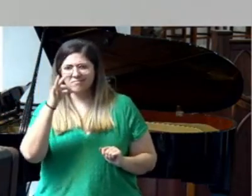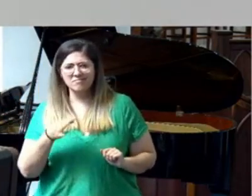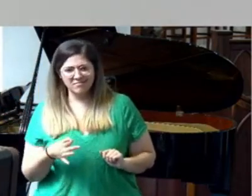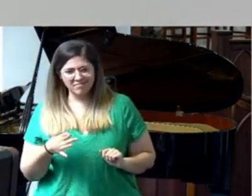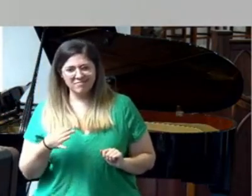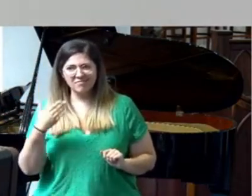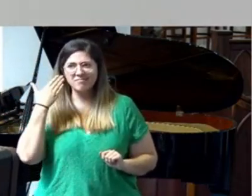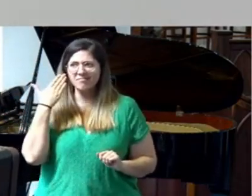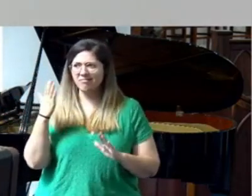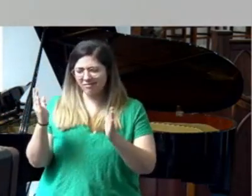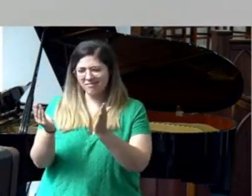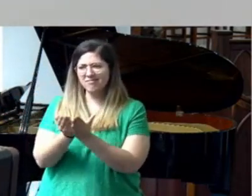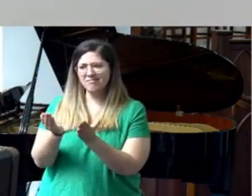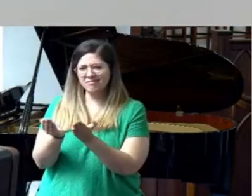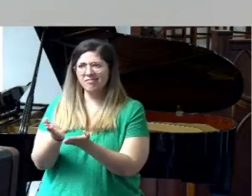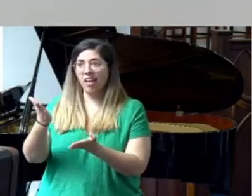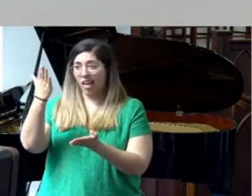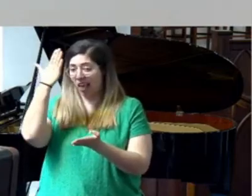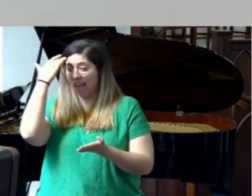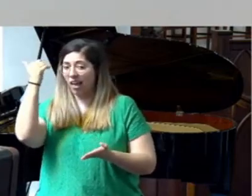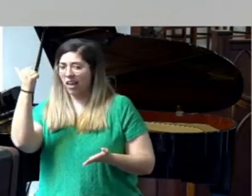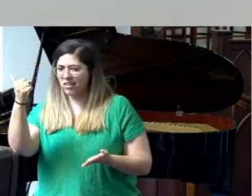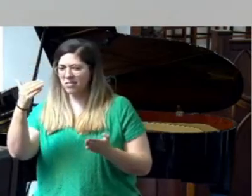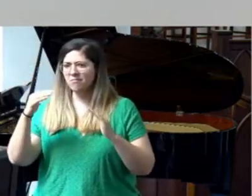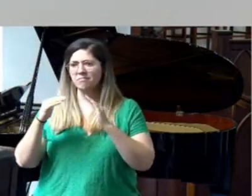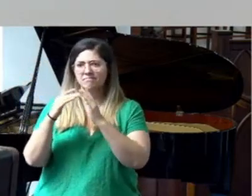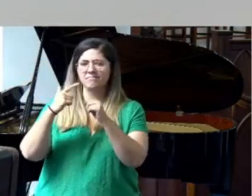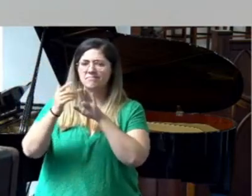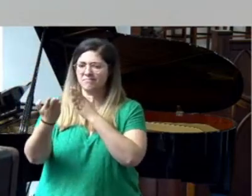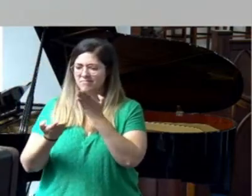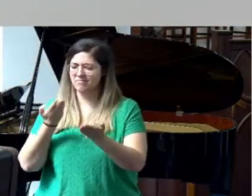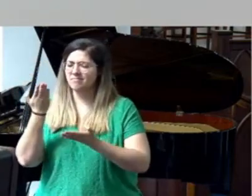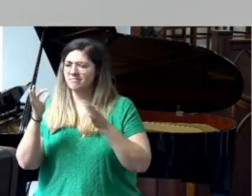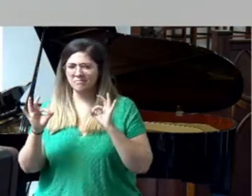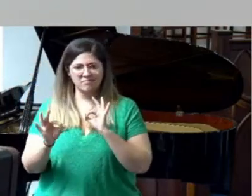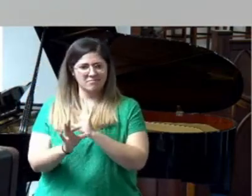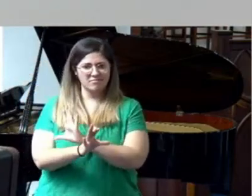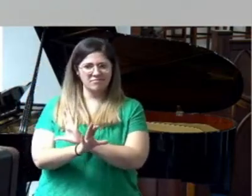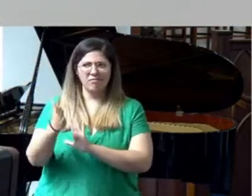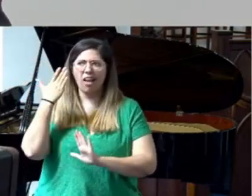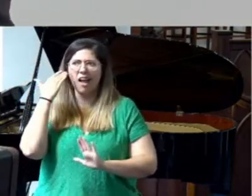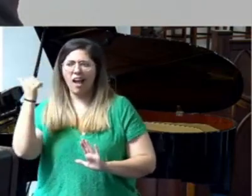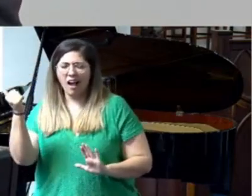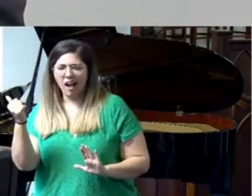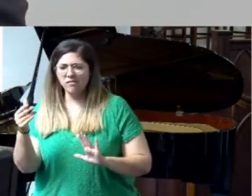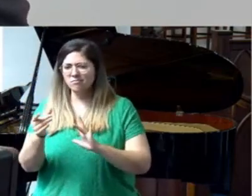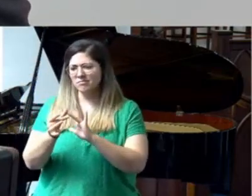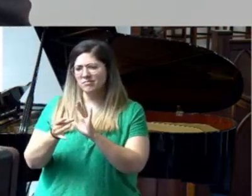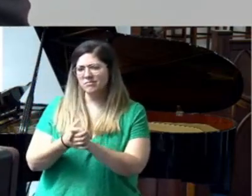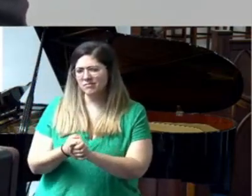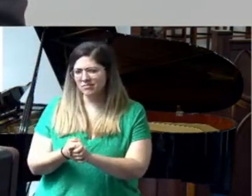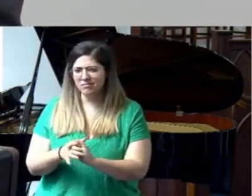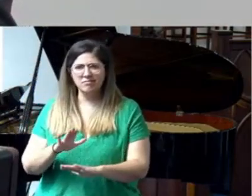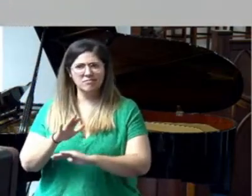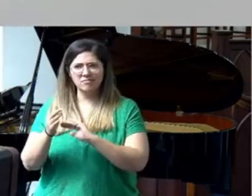nós não sabe como é que um cristão deve viver na sua igreja? Quem de nós não sabe como é que um marido deve ser marido? Quem